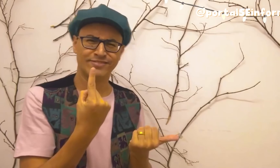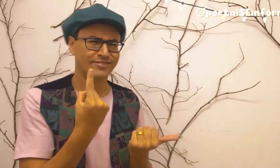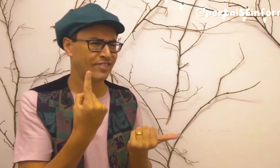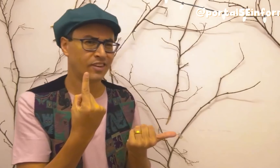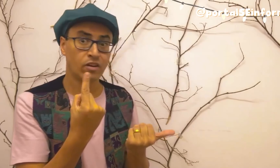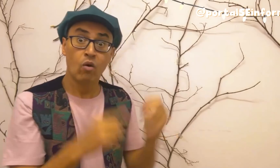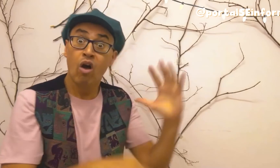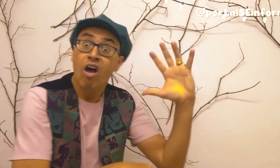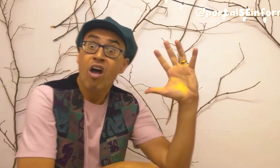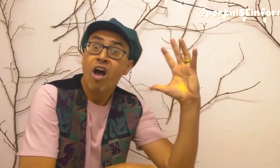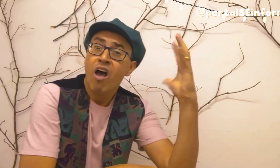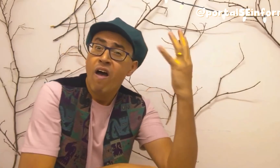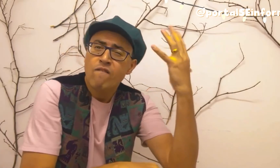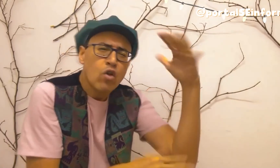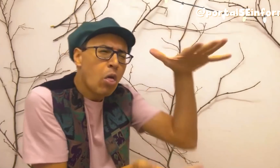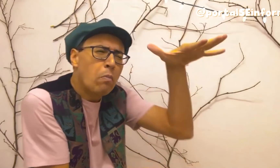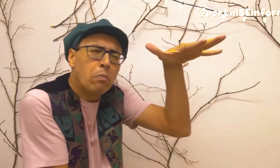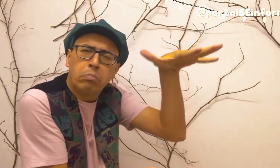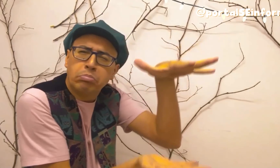estranha.